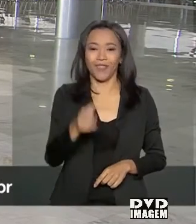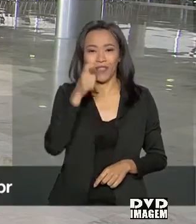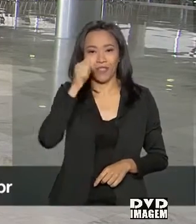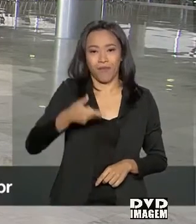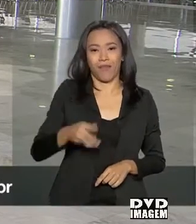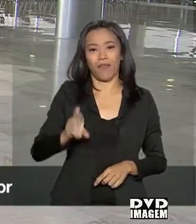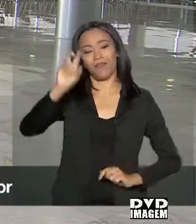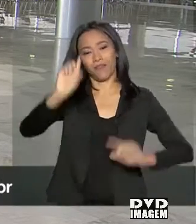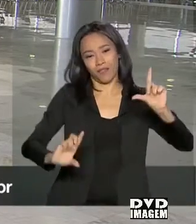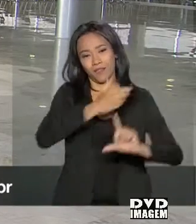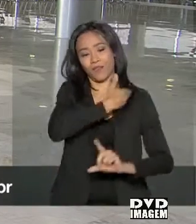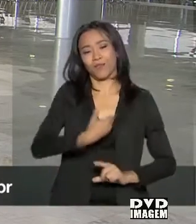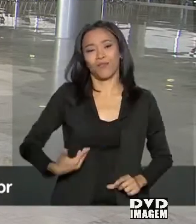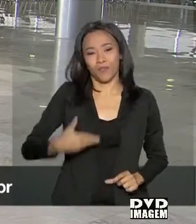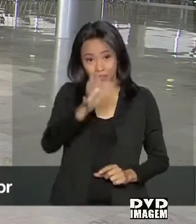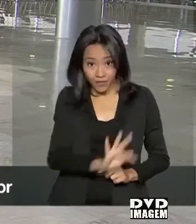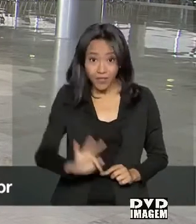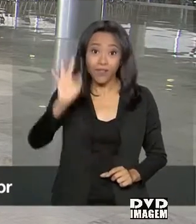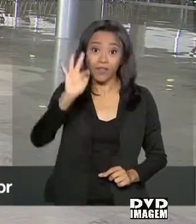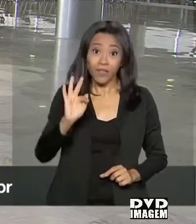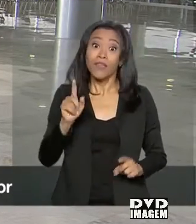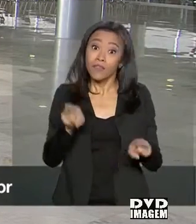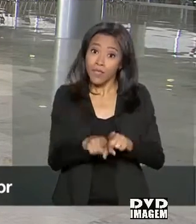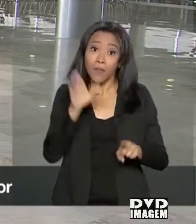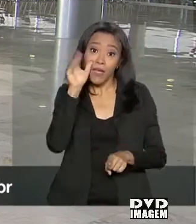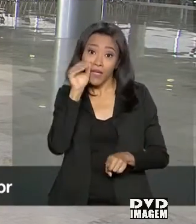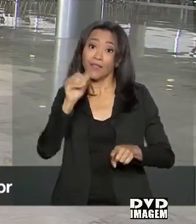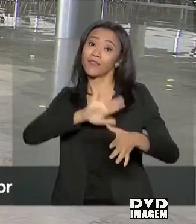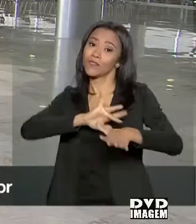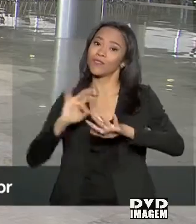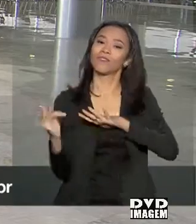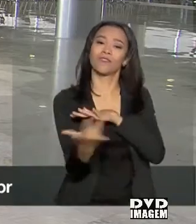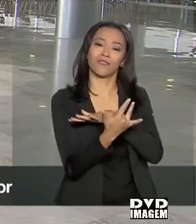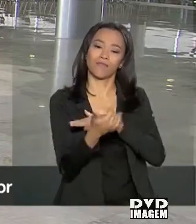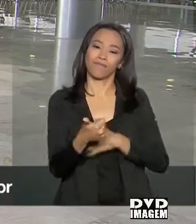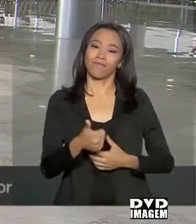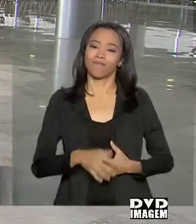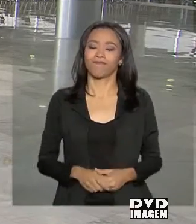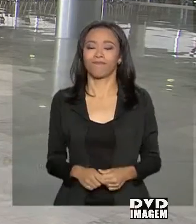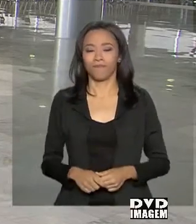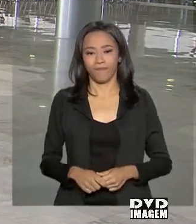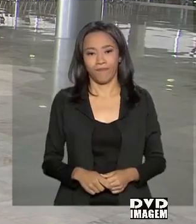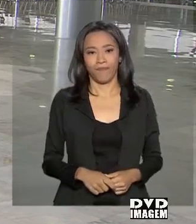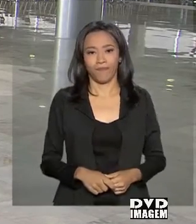gente aqui na NBR, a TV do Governo Federal e nas nossas redes sociais.